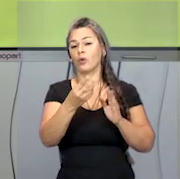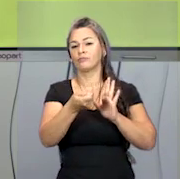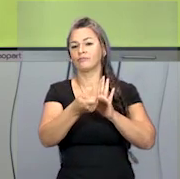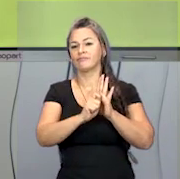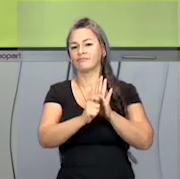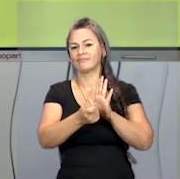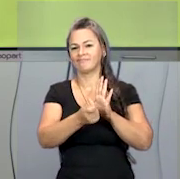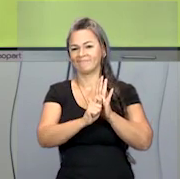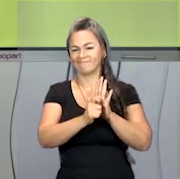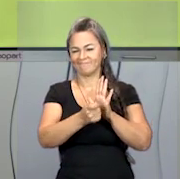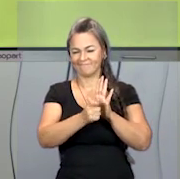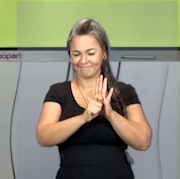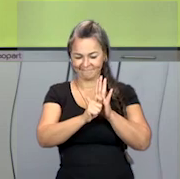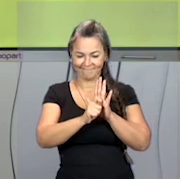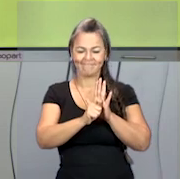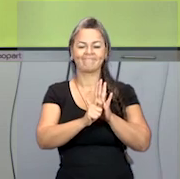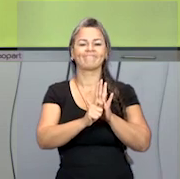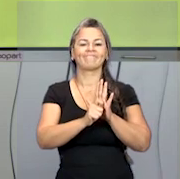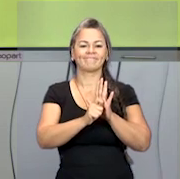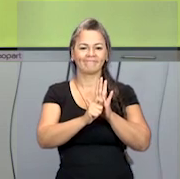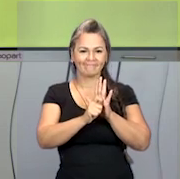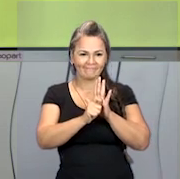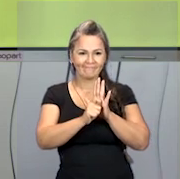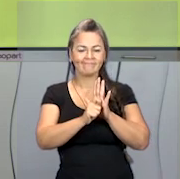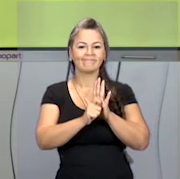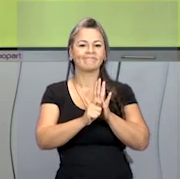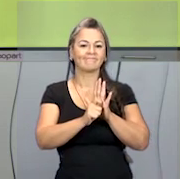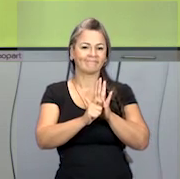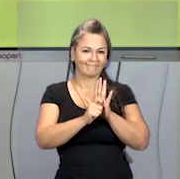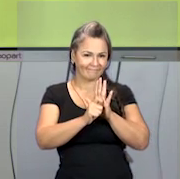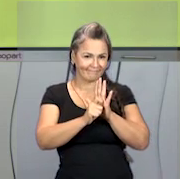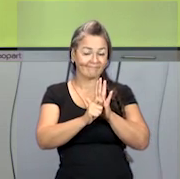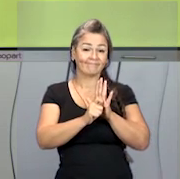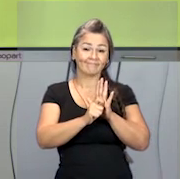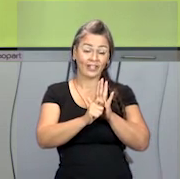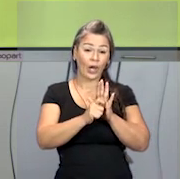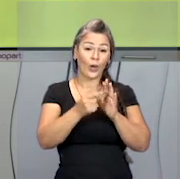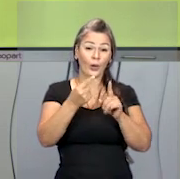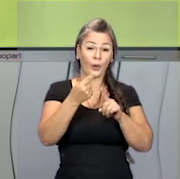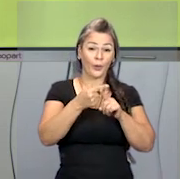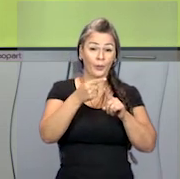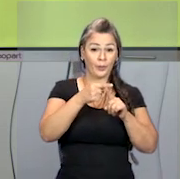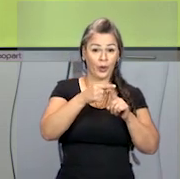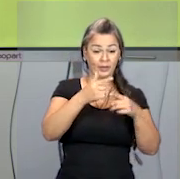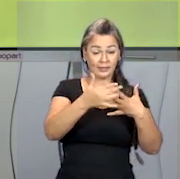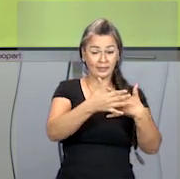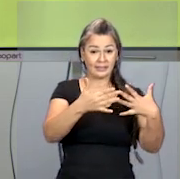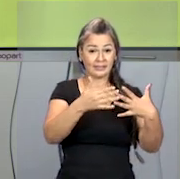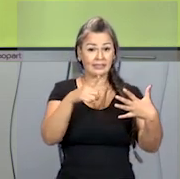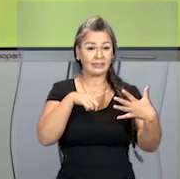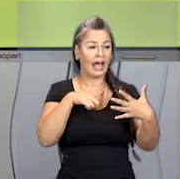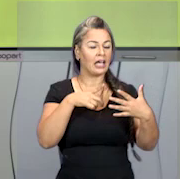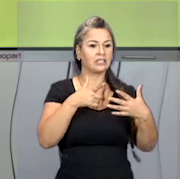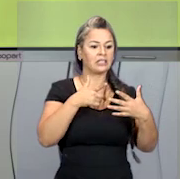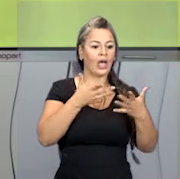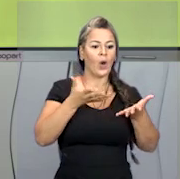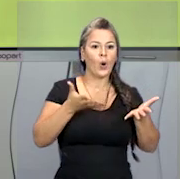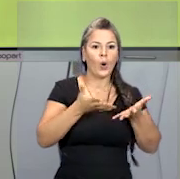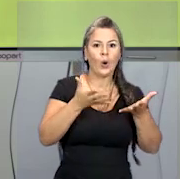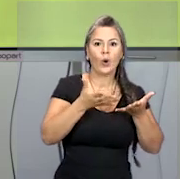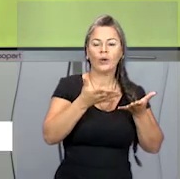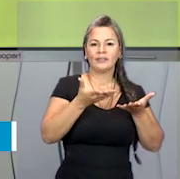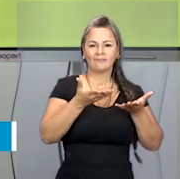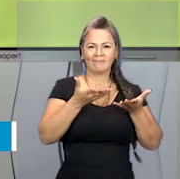subsistência, acabando indo para o crime, principalmente estimulados por essa dinâmica do consumo, pela privação dos seus